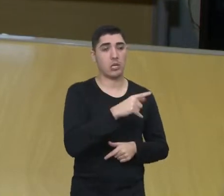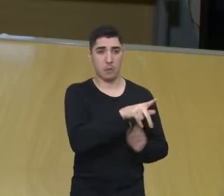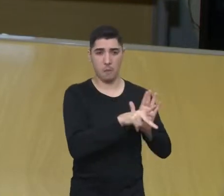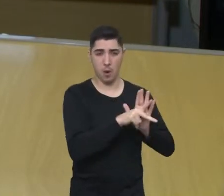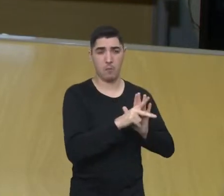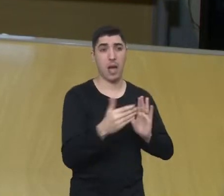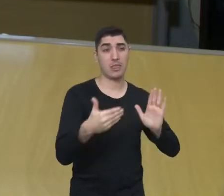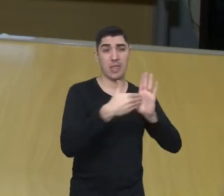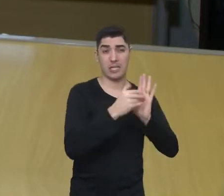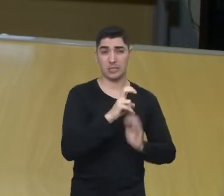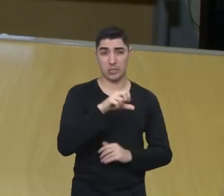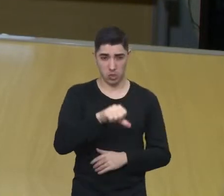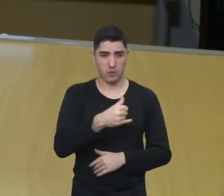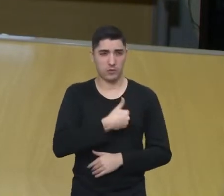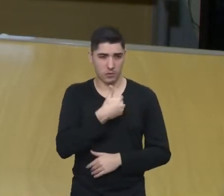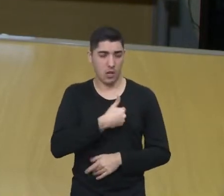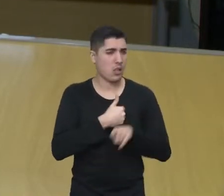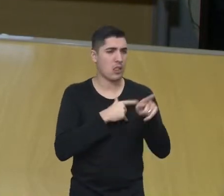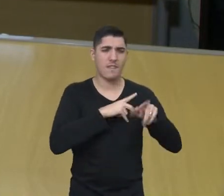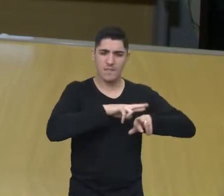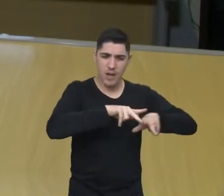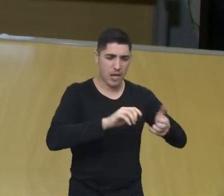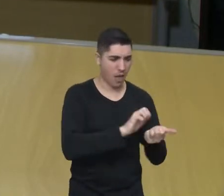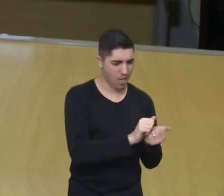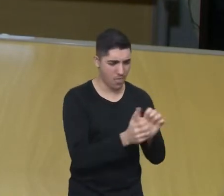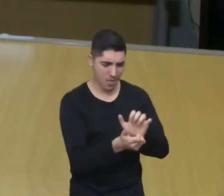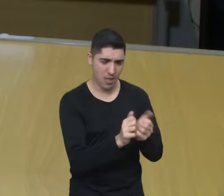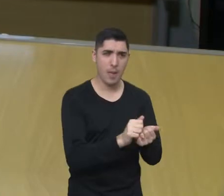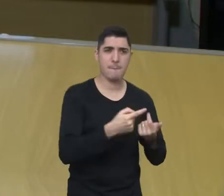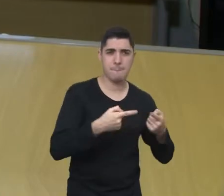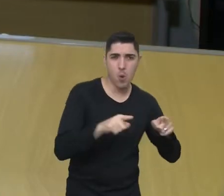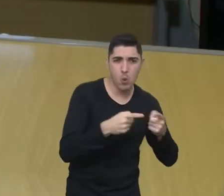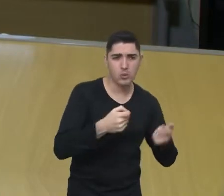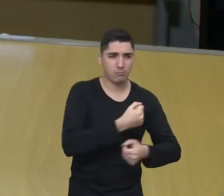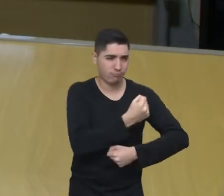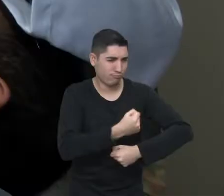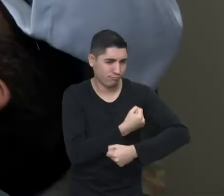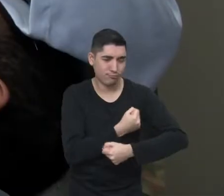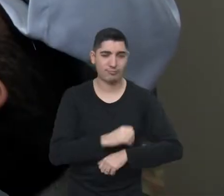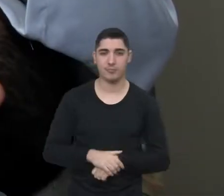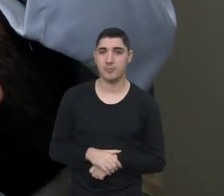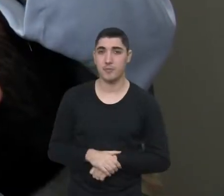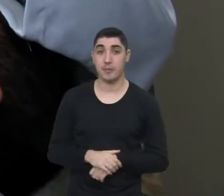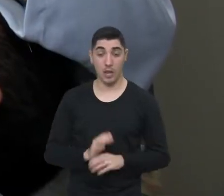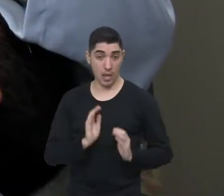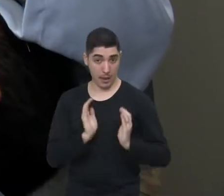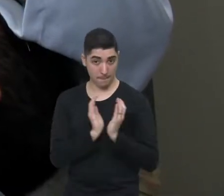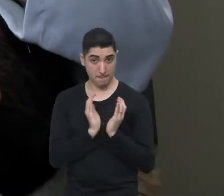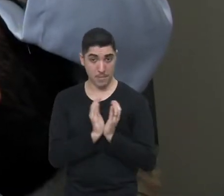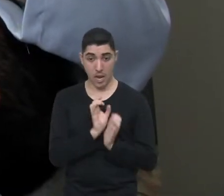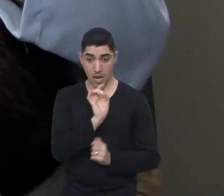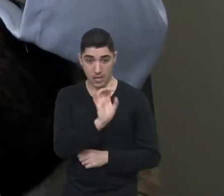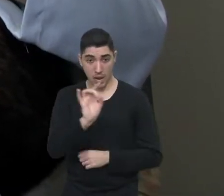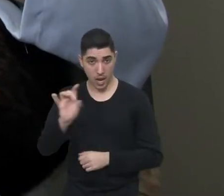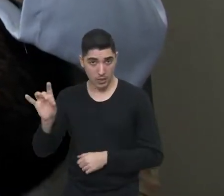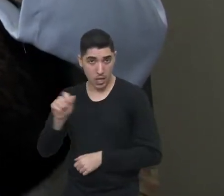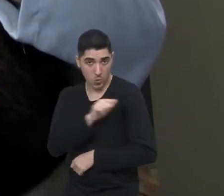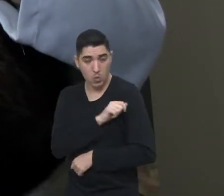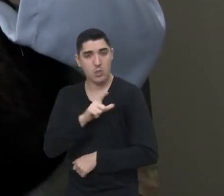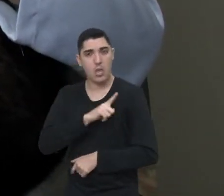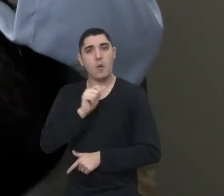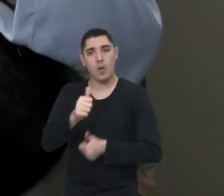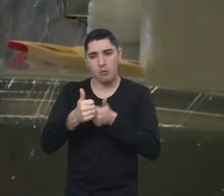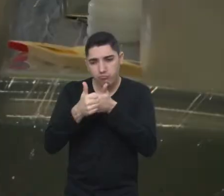59 anos. E eles fazem várias oficinas, como artesanato, música, culinária. Nas APAIs, cada um dos assistidos